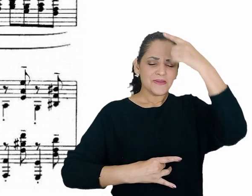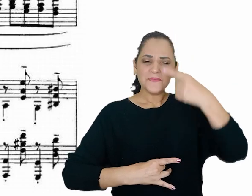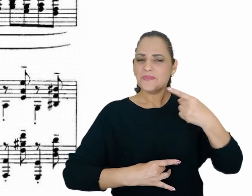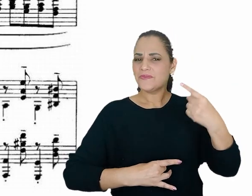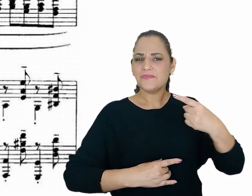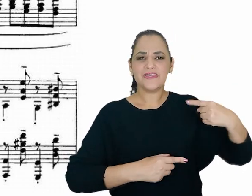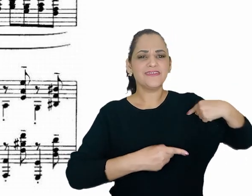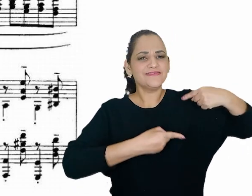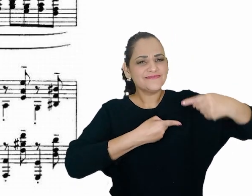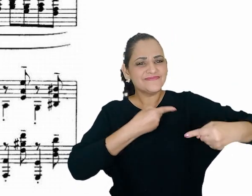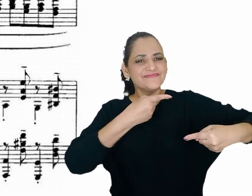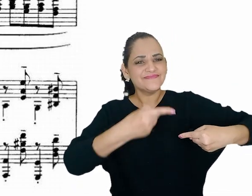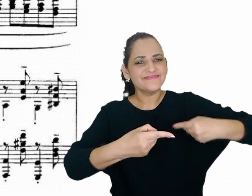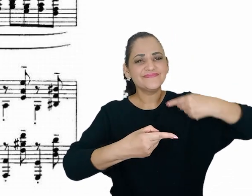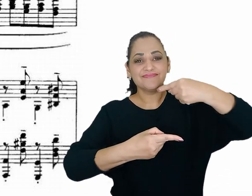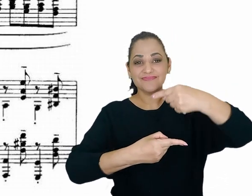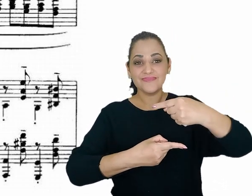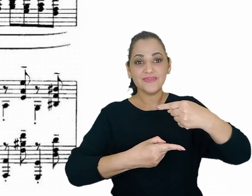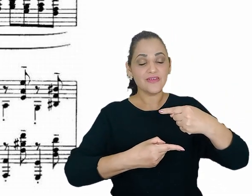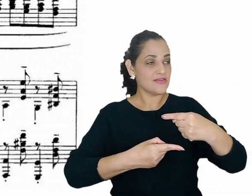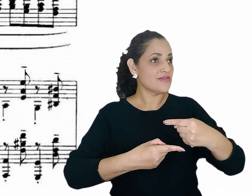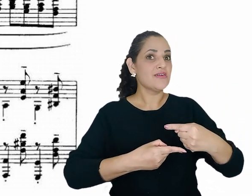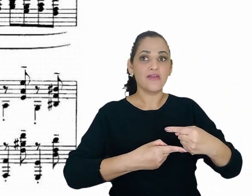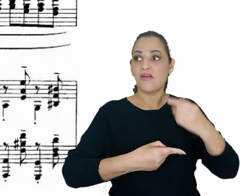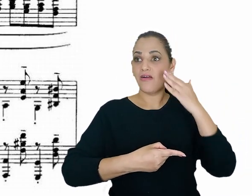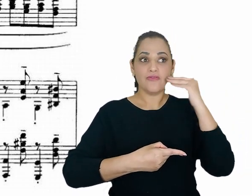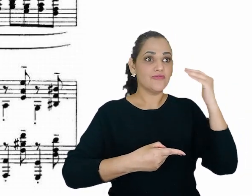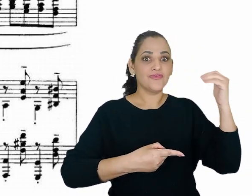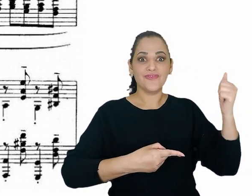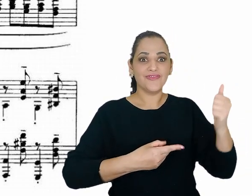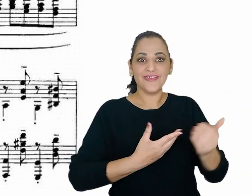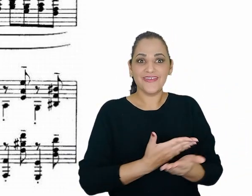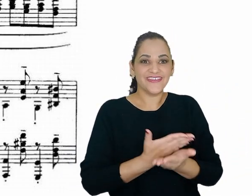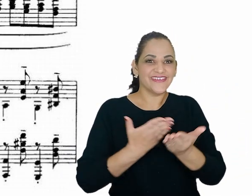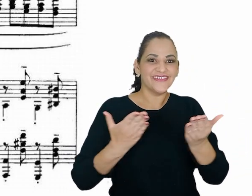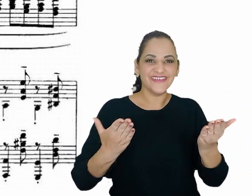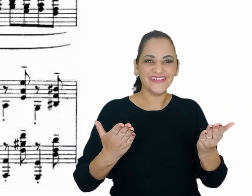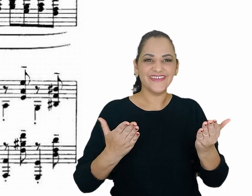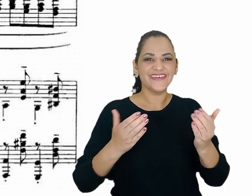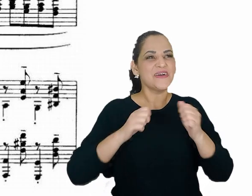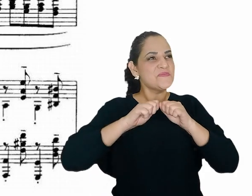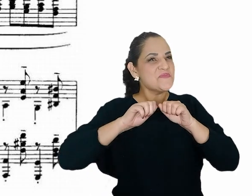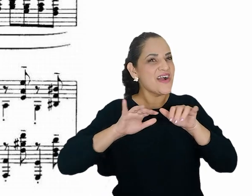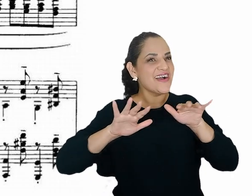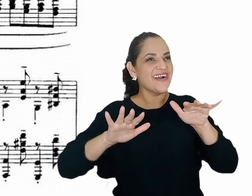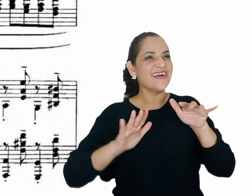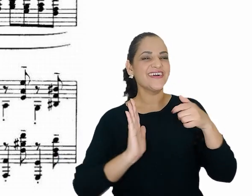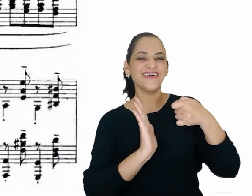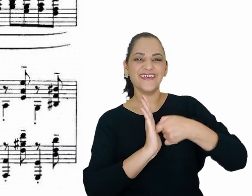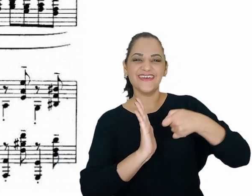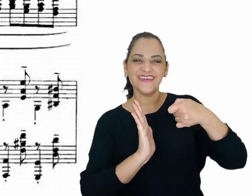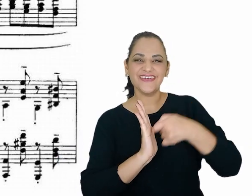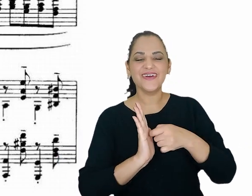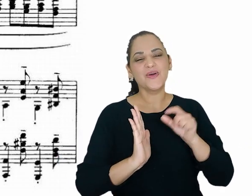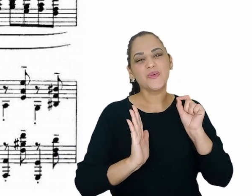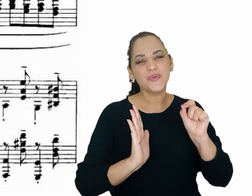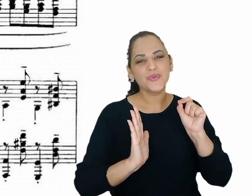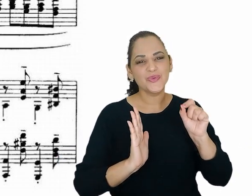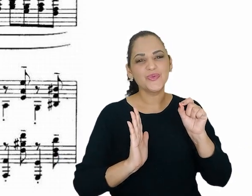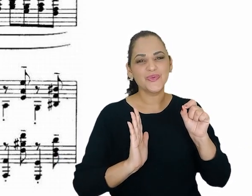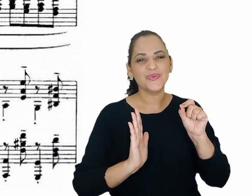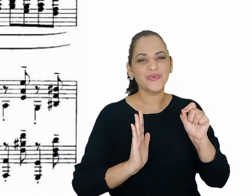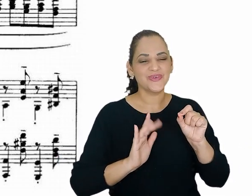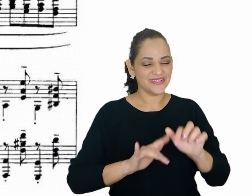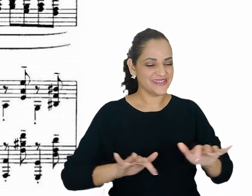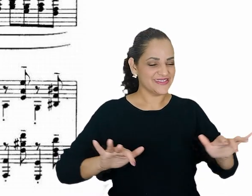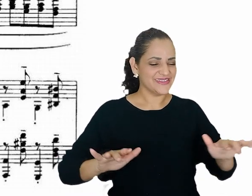performance e continuou por gerações. E se tornou tão popular que o público exigia que Rachmaninoff, em